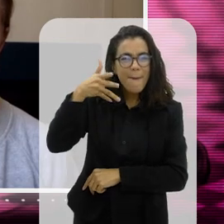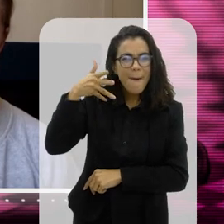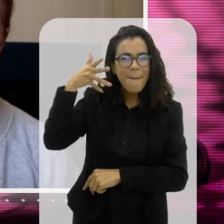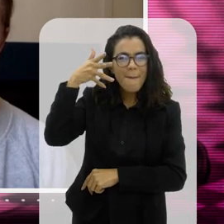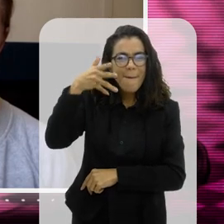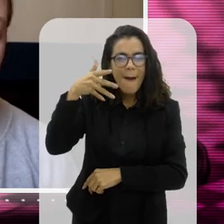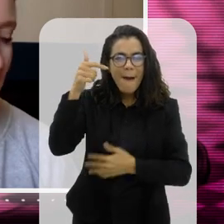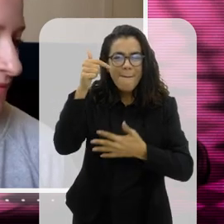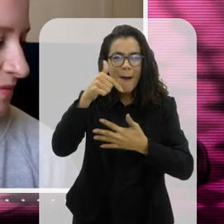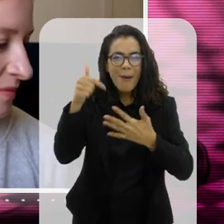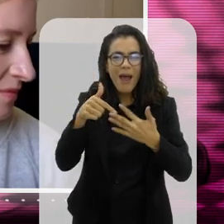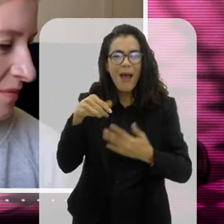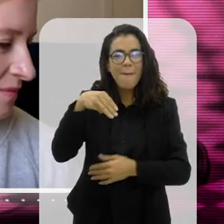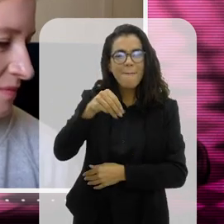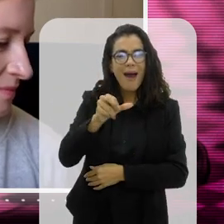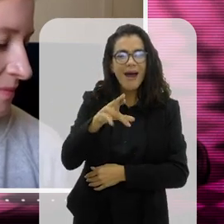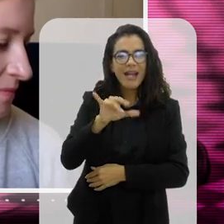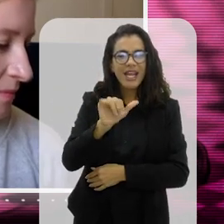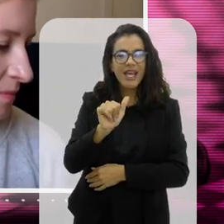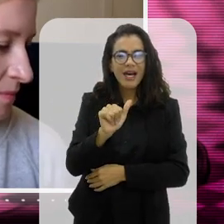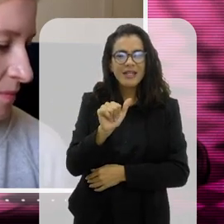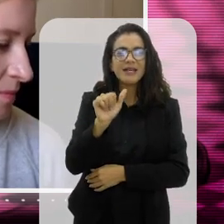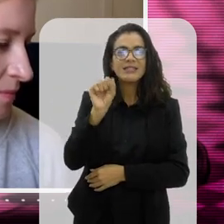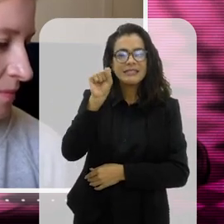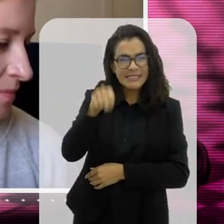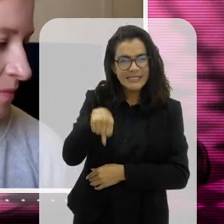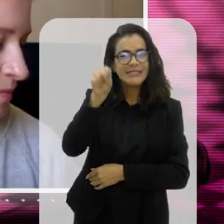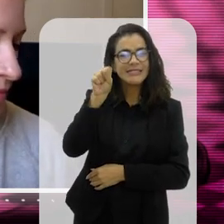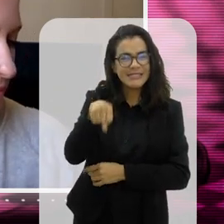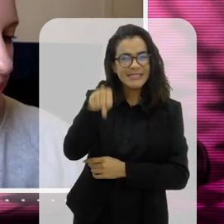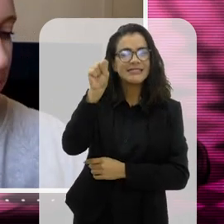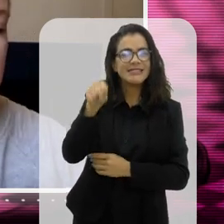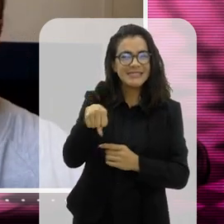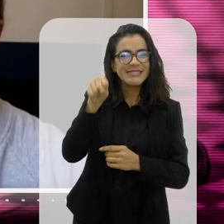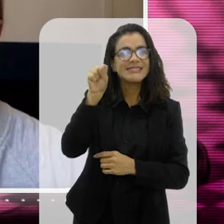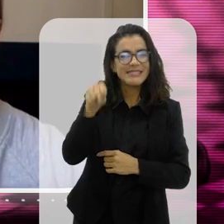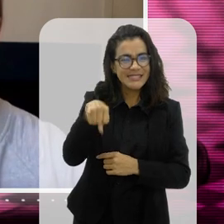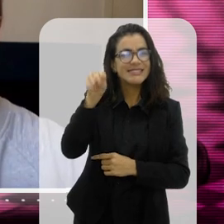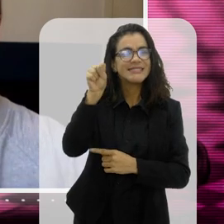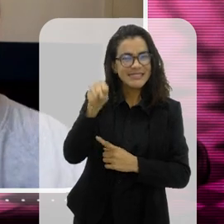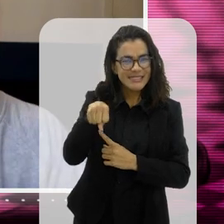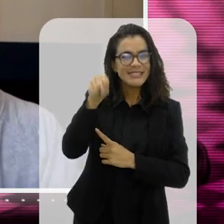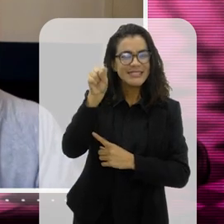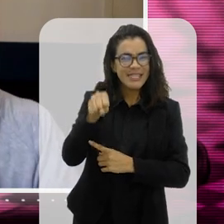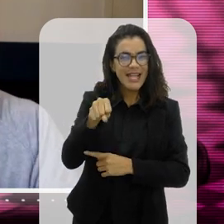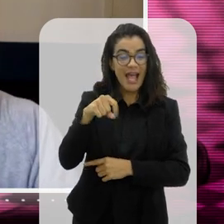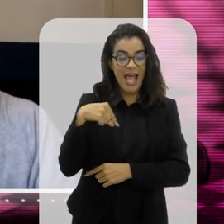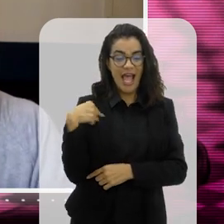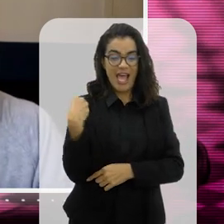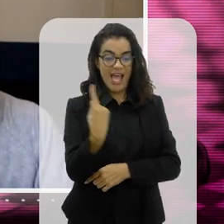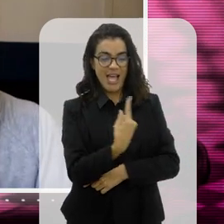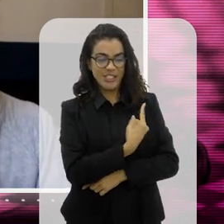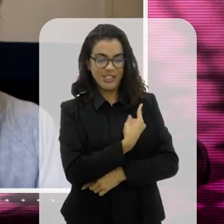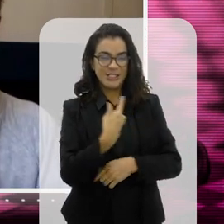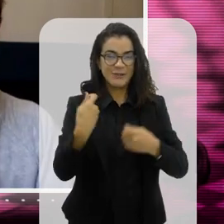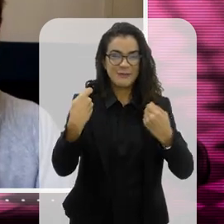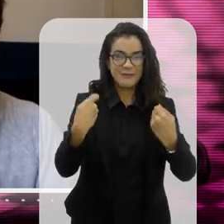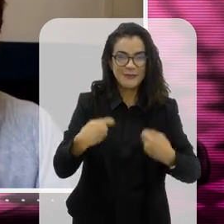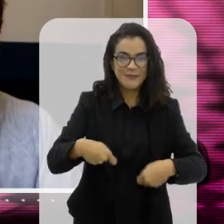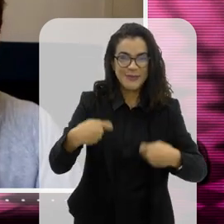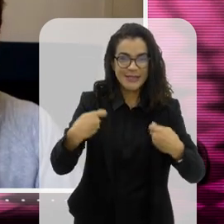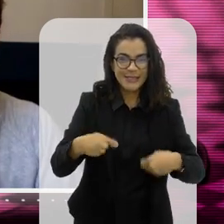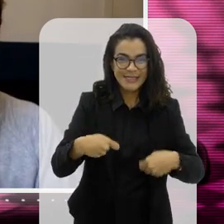Todo o seu discurso, todas as suas pontuações, a Mariana, com muita veemência, ela vem concordando. E é quando você fala, a